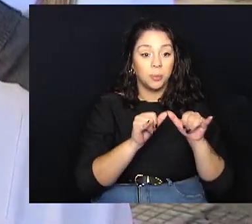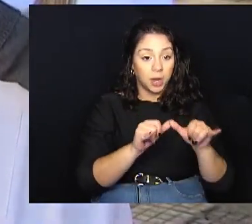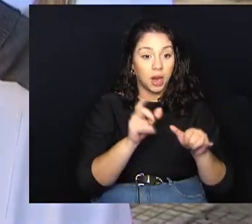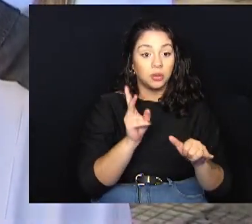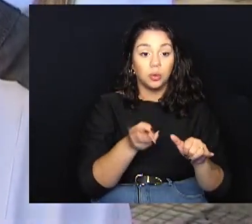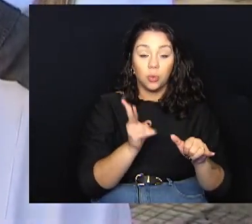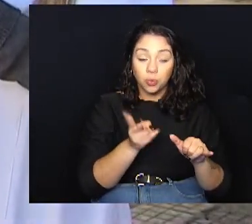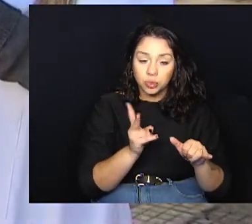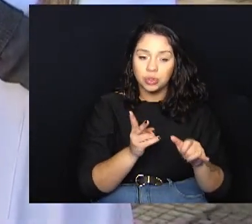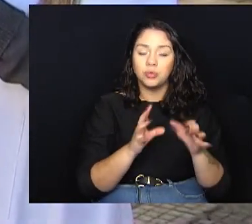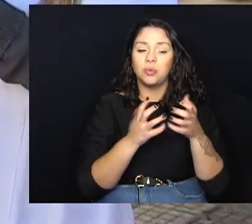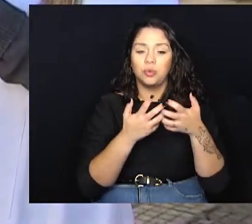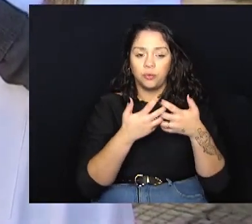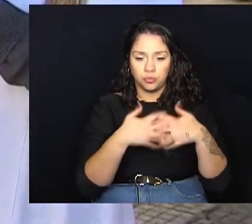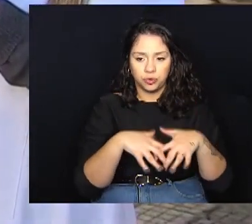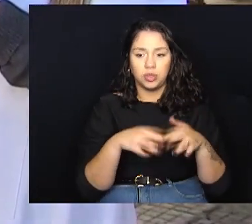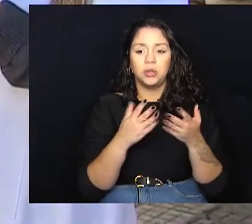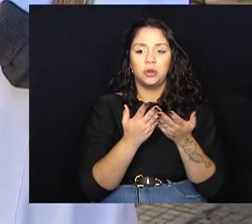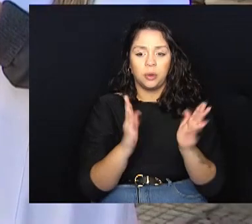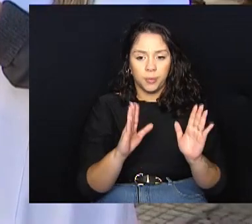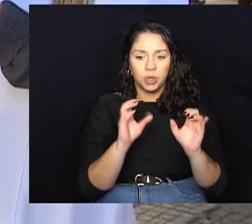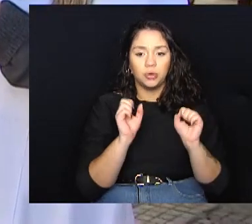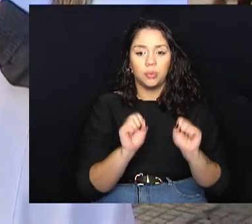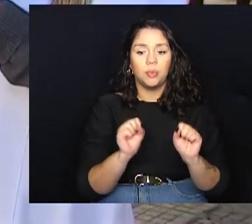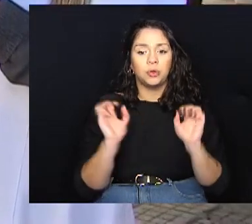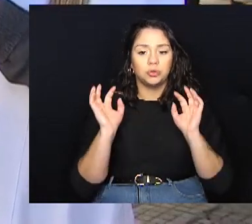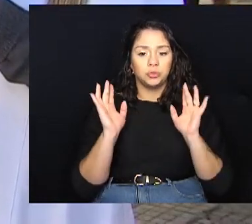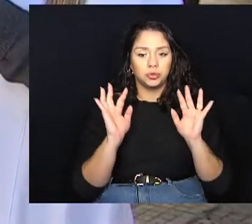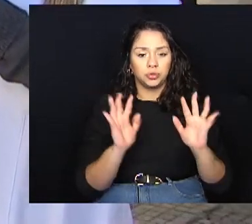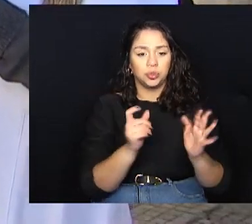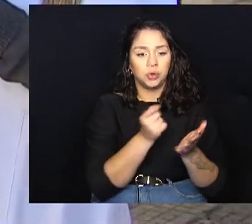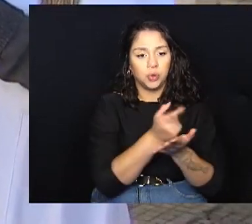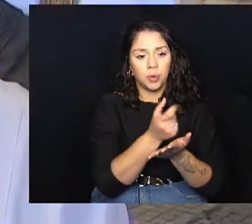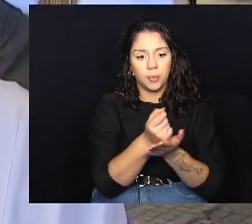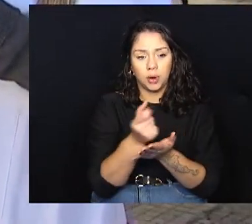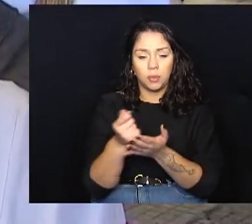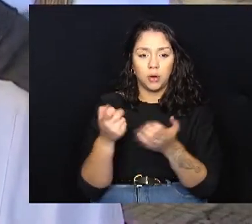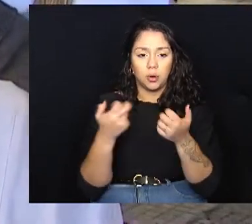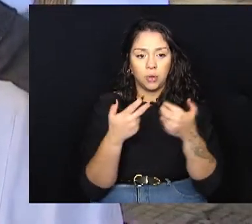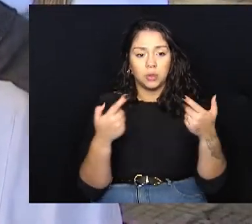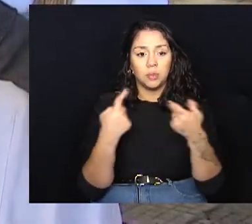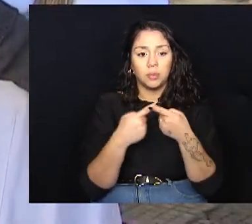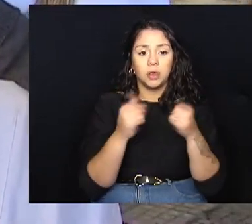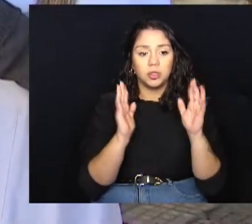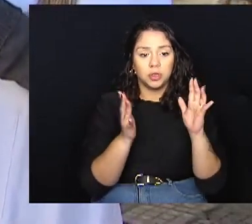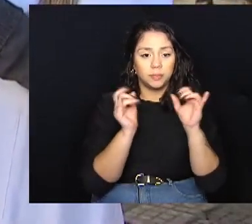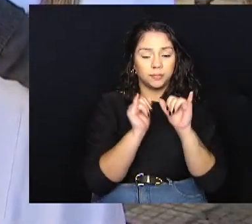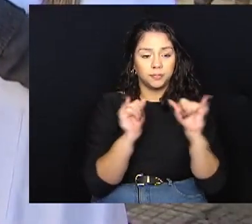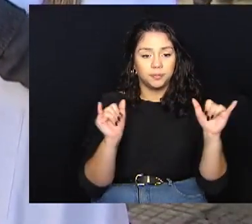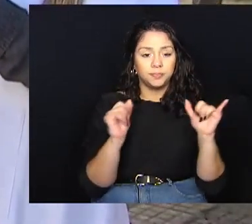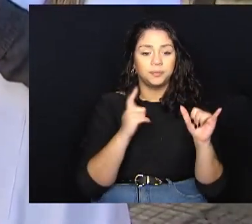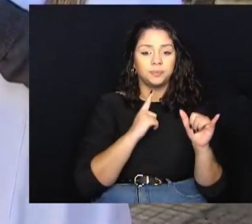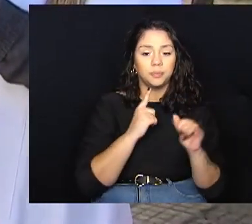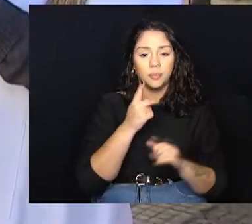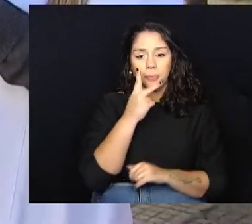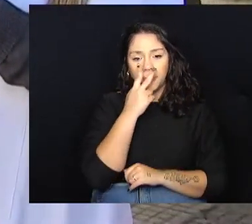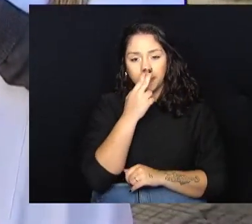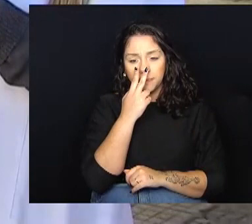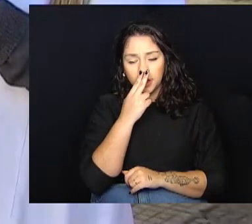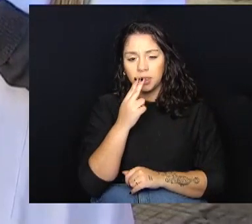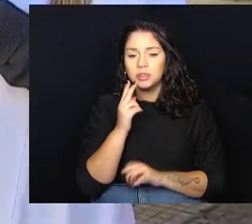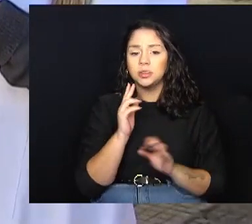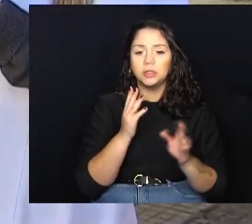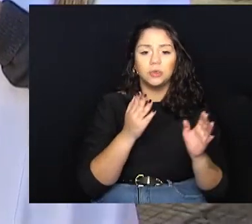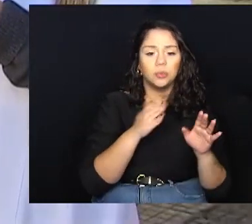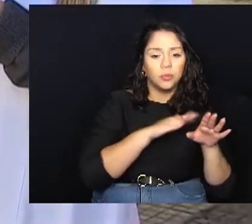funcionando as pessoas podem vir aqui fazer suas compras porque como eu disse de fato passa essa impressão você chegou a